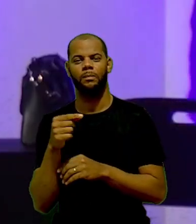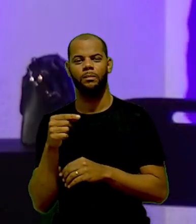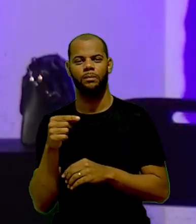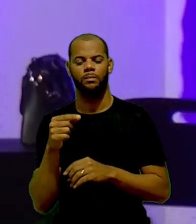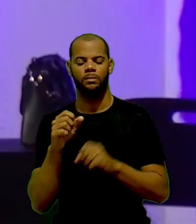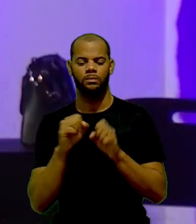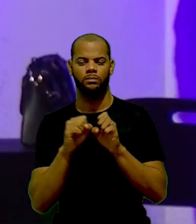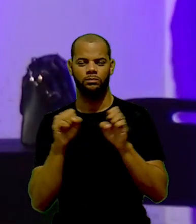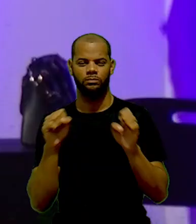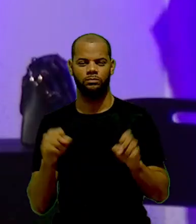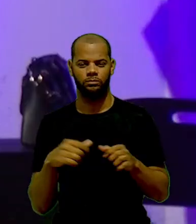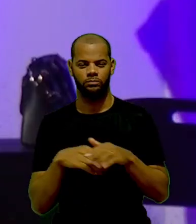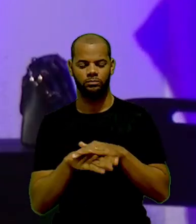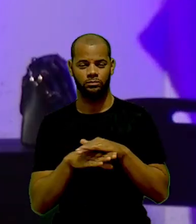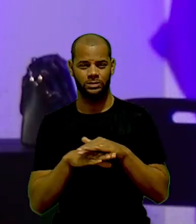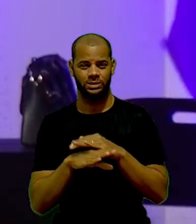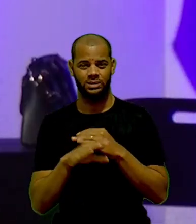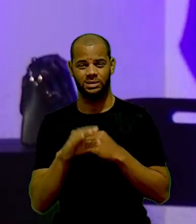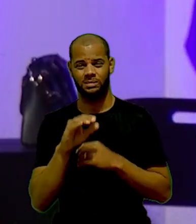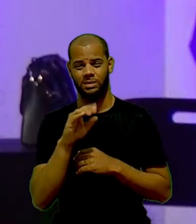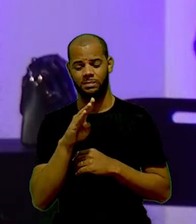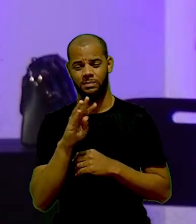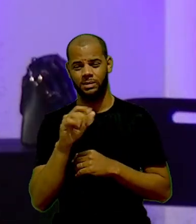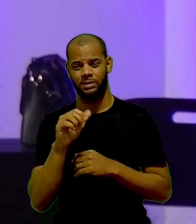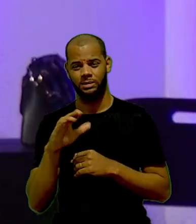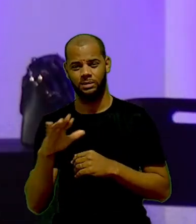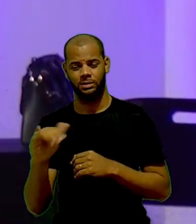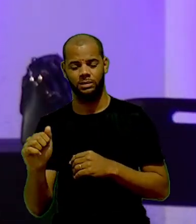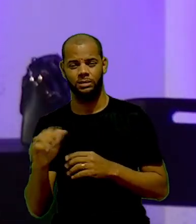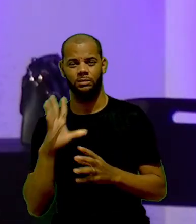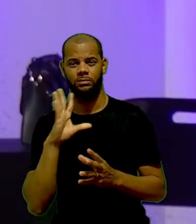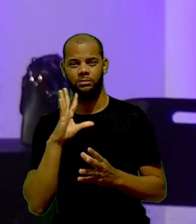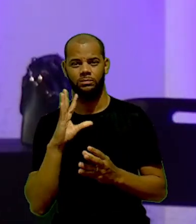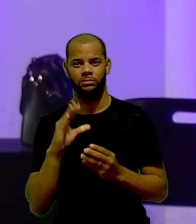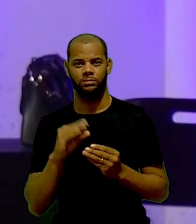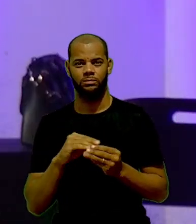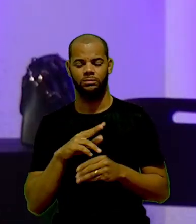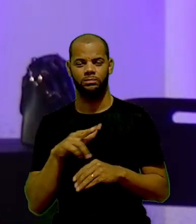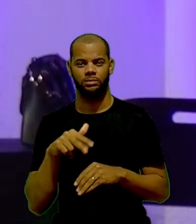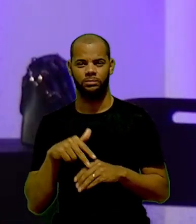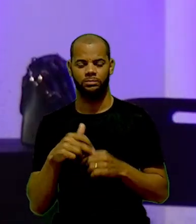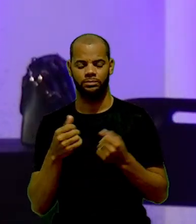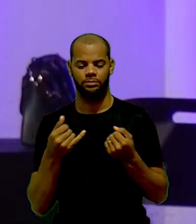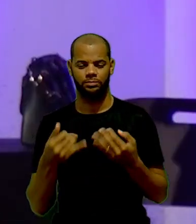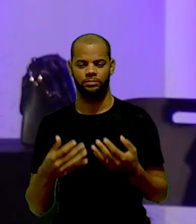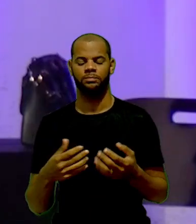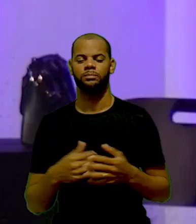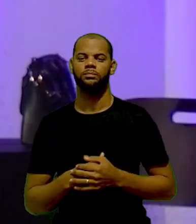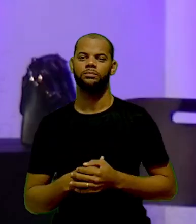sistemas de armazenamento em baterias e, finalmente, vou fazer a conclusão da minha apresentação.